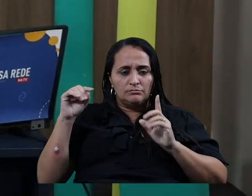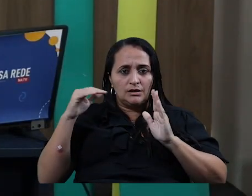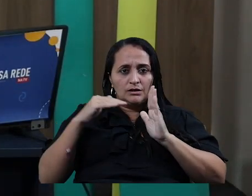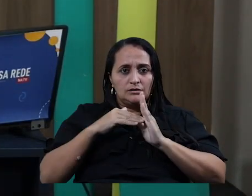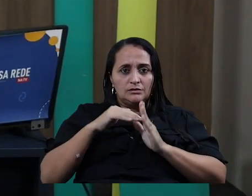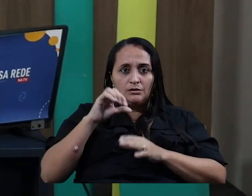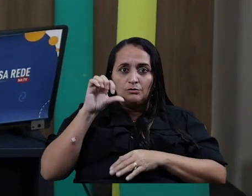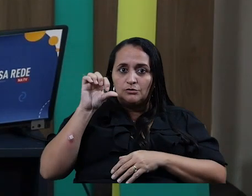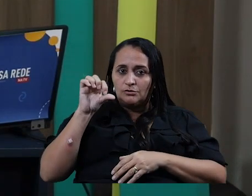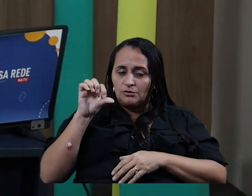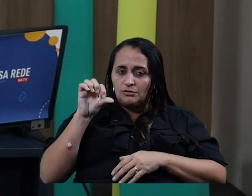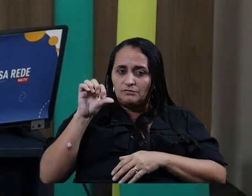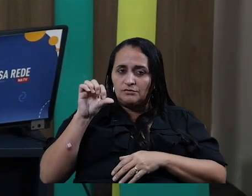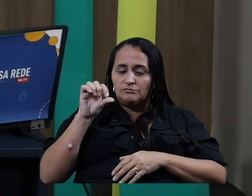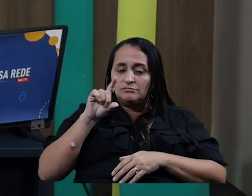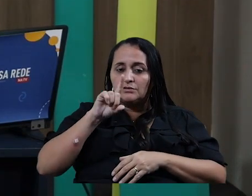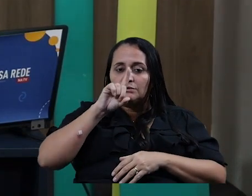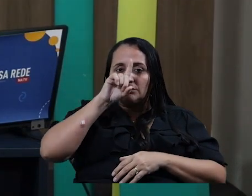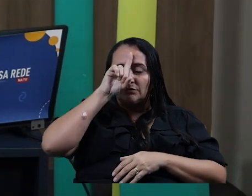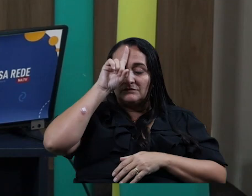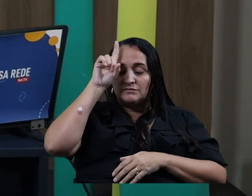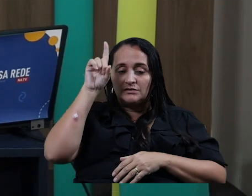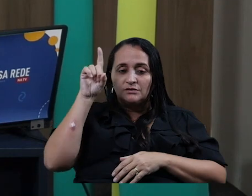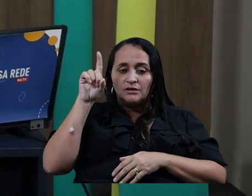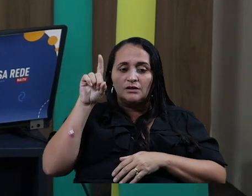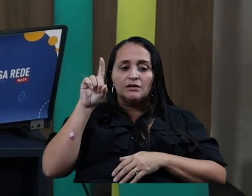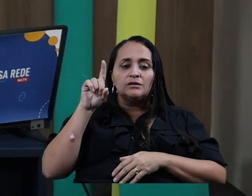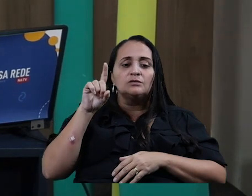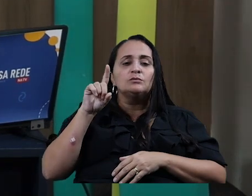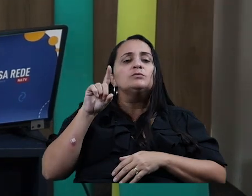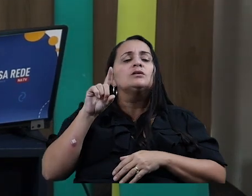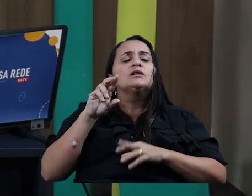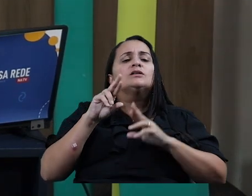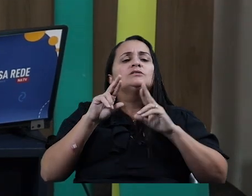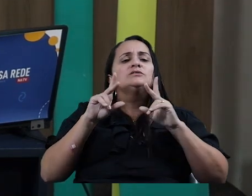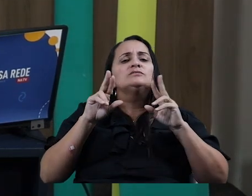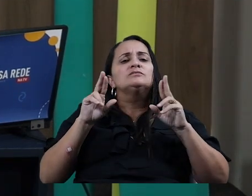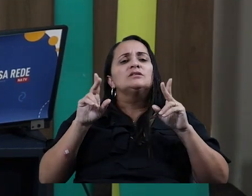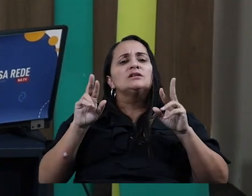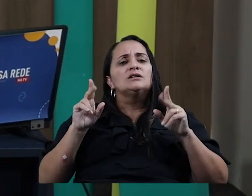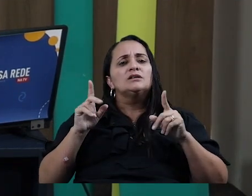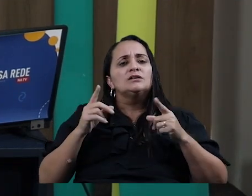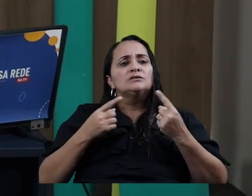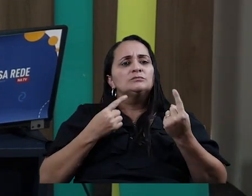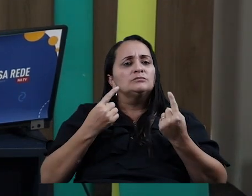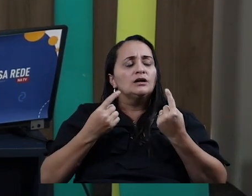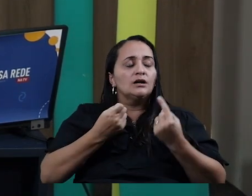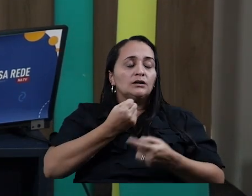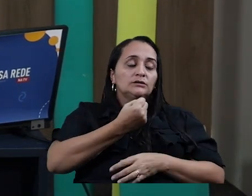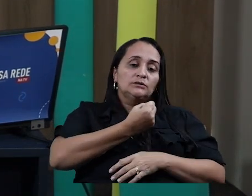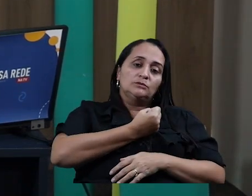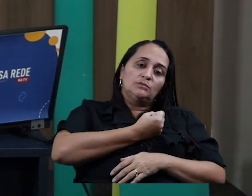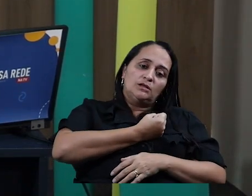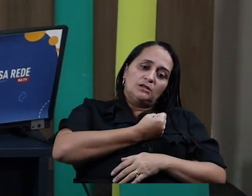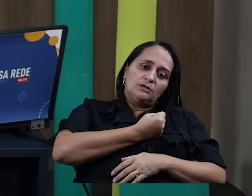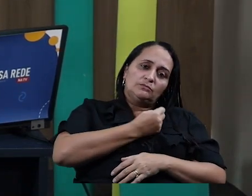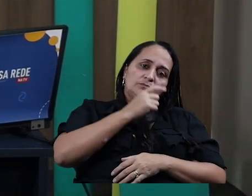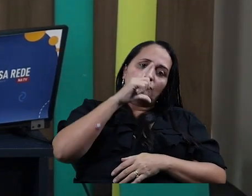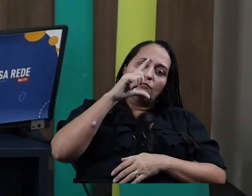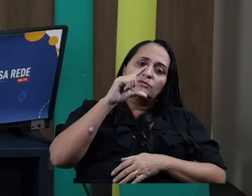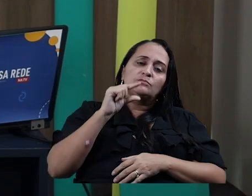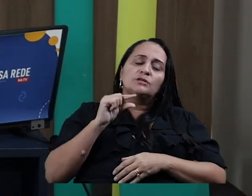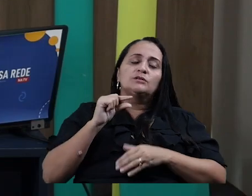o 9, eles inventaram símbolos diferentes para cada numeral que fosse menor